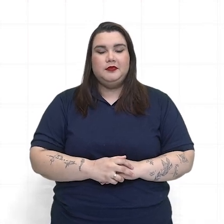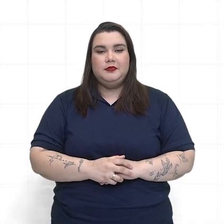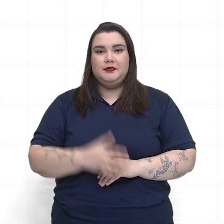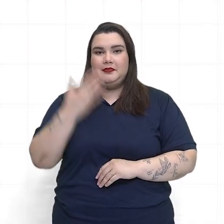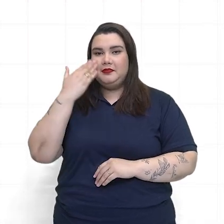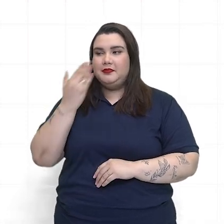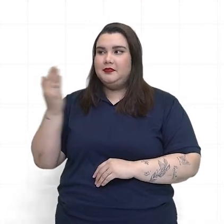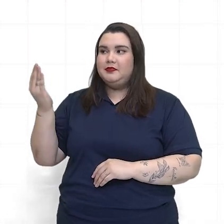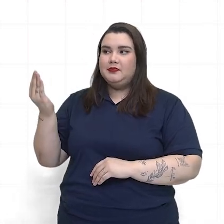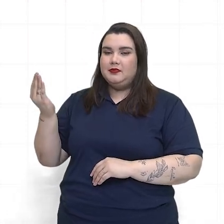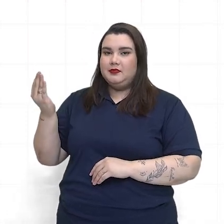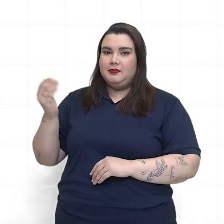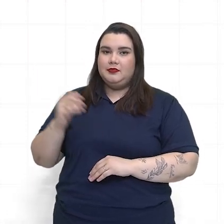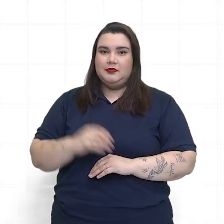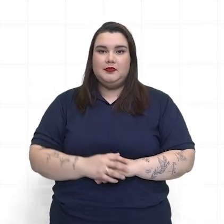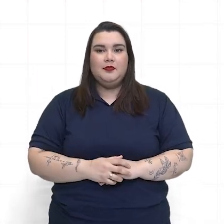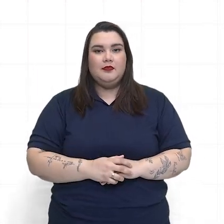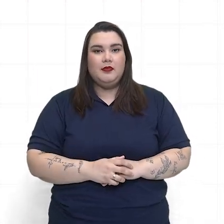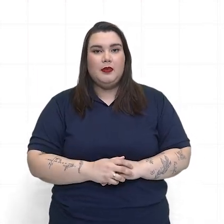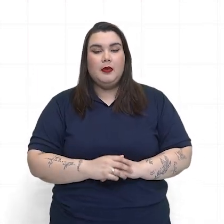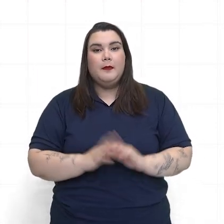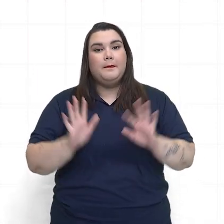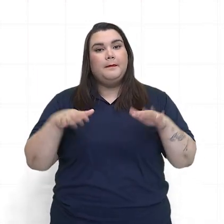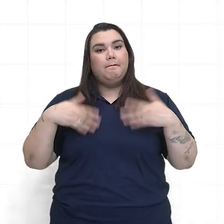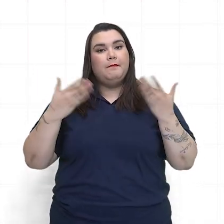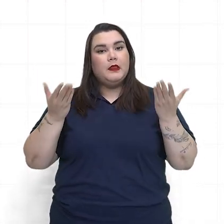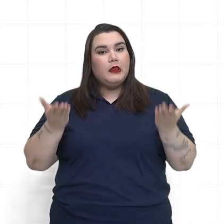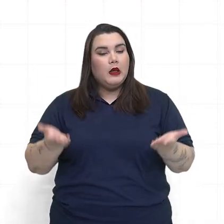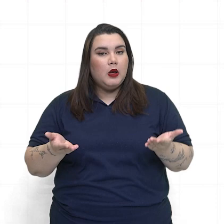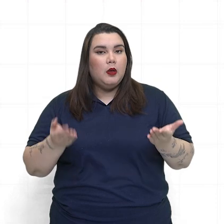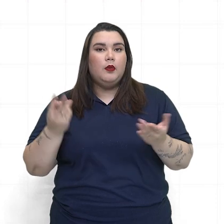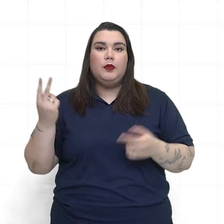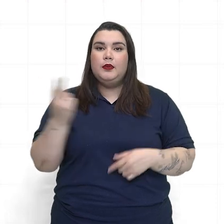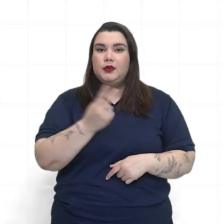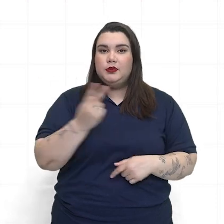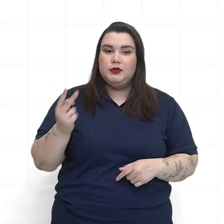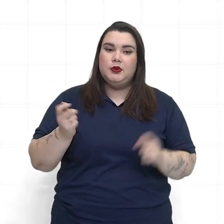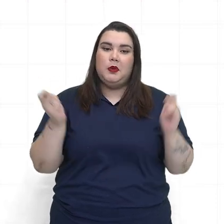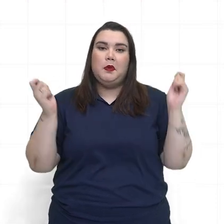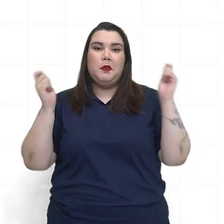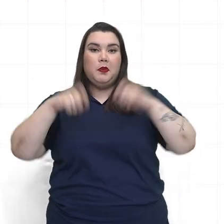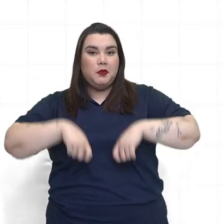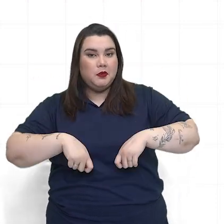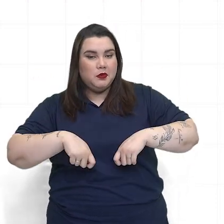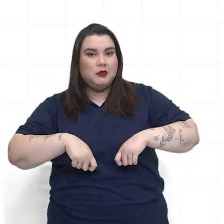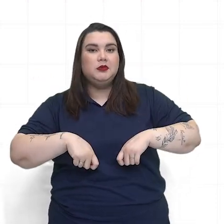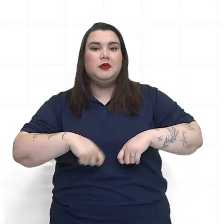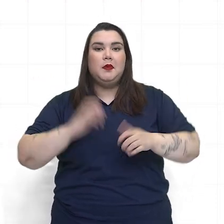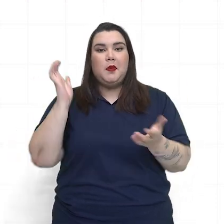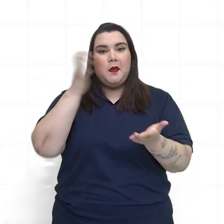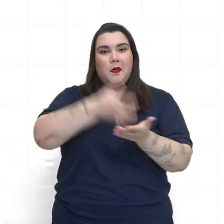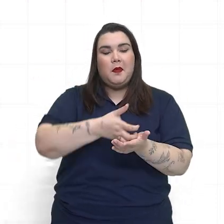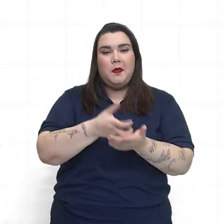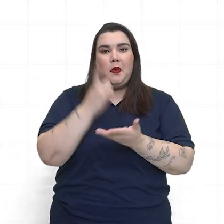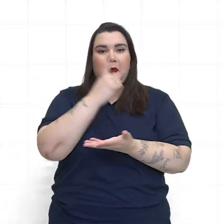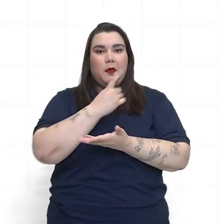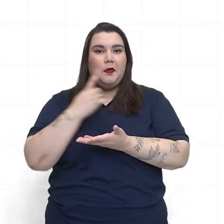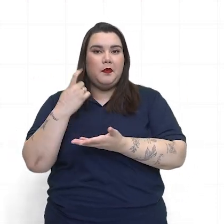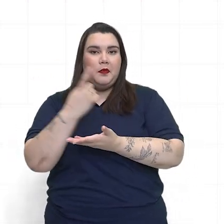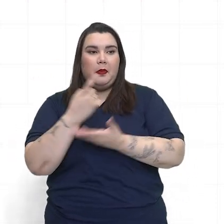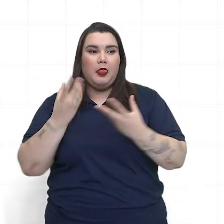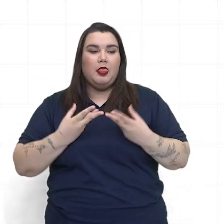340 reais. E dessa forma elas conseguiram comprar o presente,